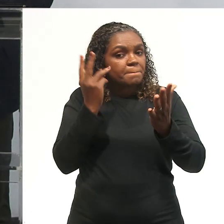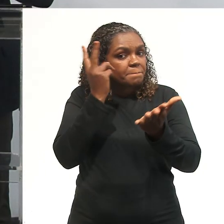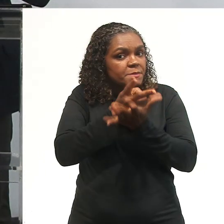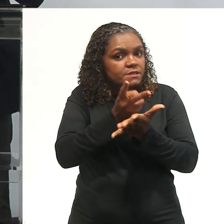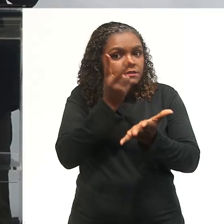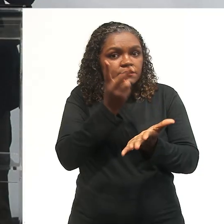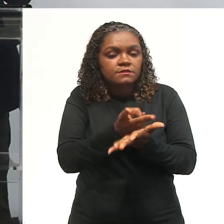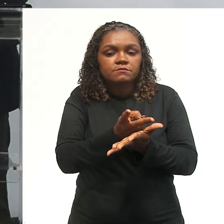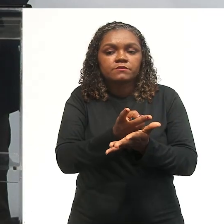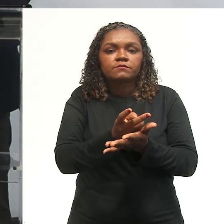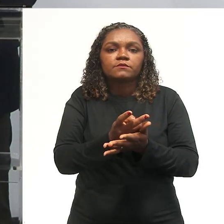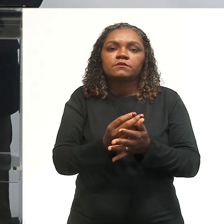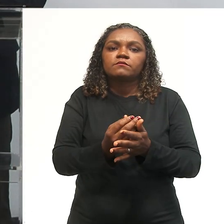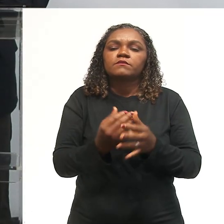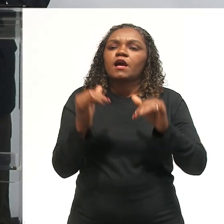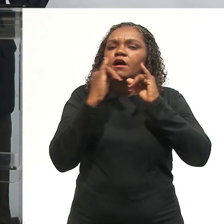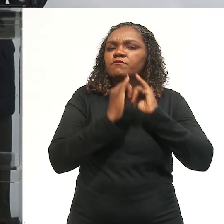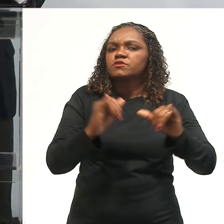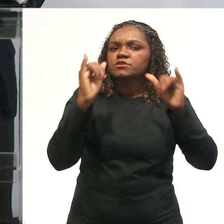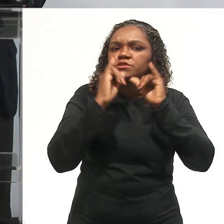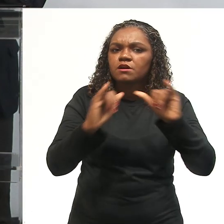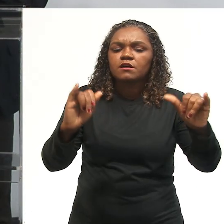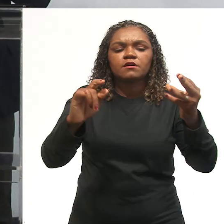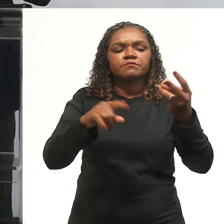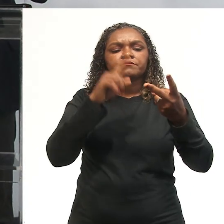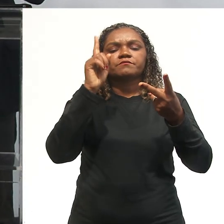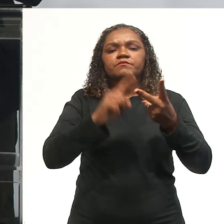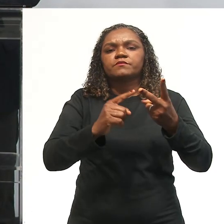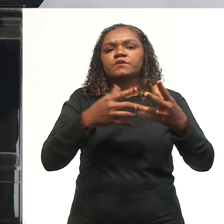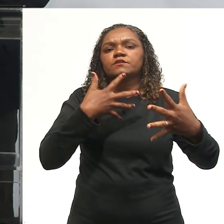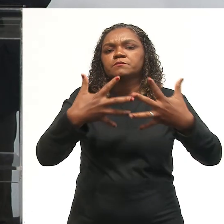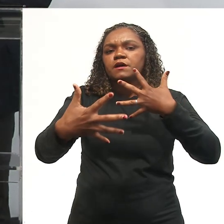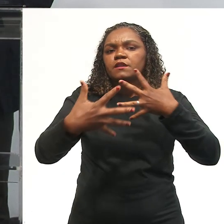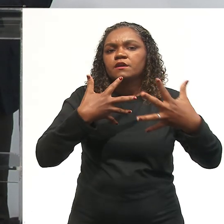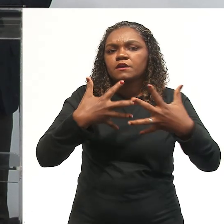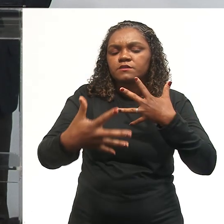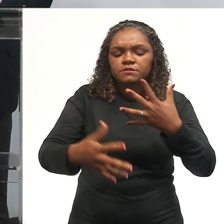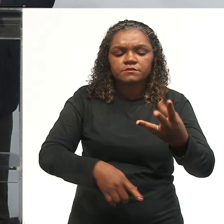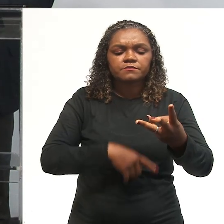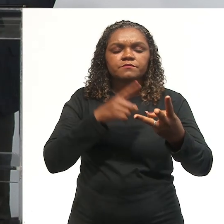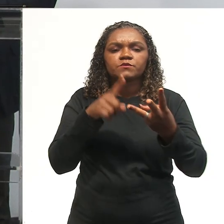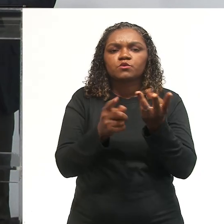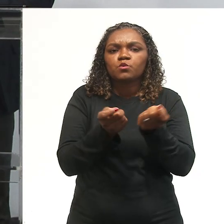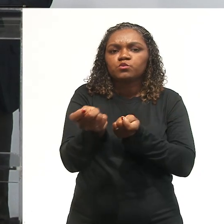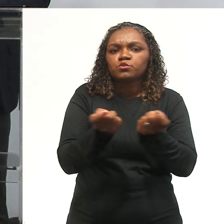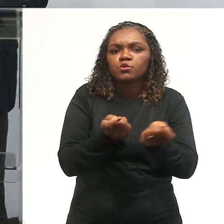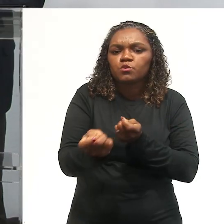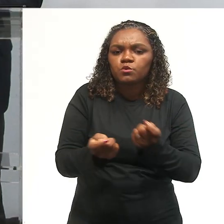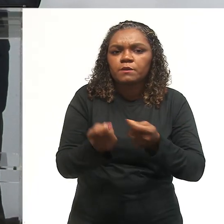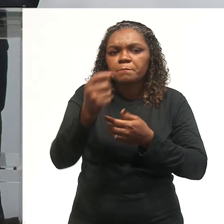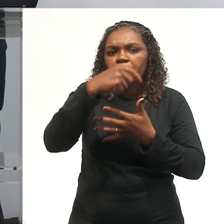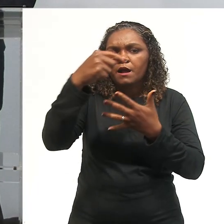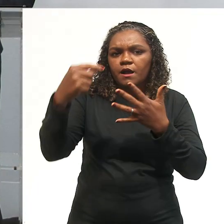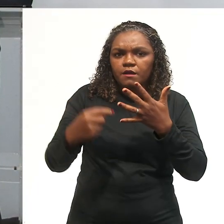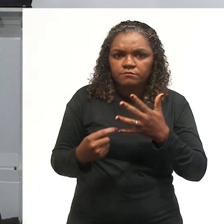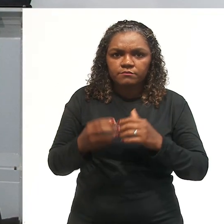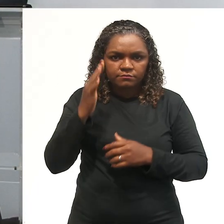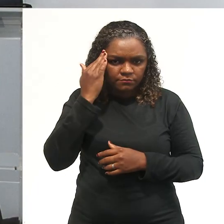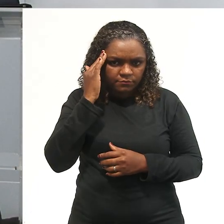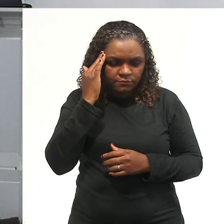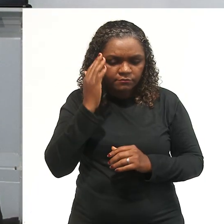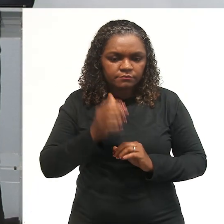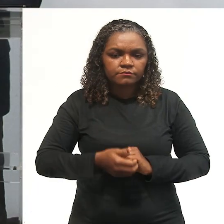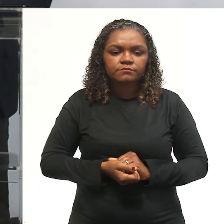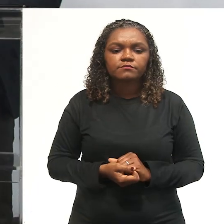aqui, como publicidade, transparência, controle social, todos os demais que nós vimos naquelas